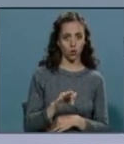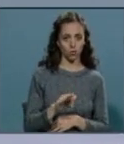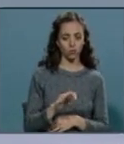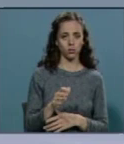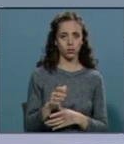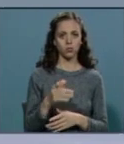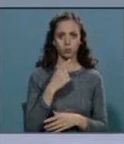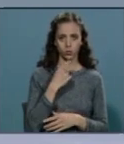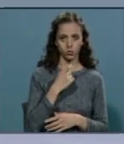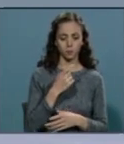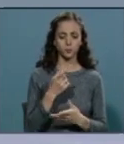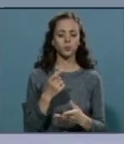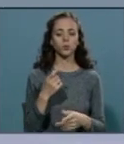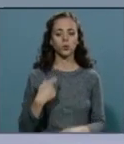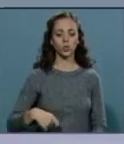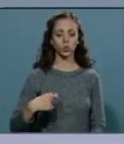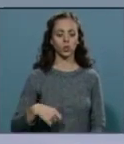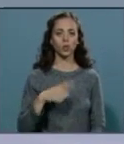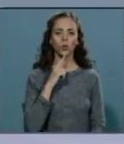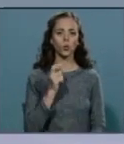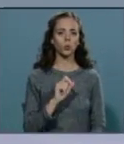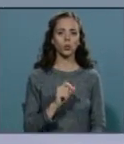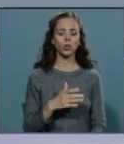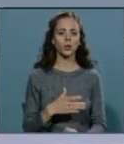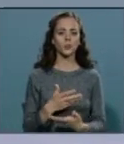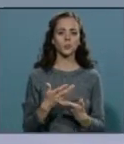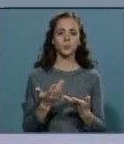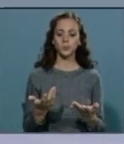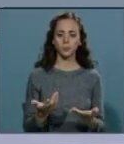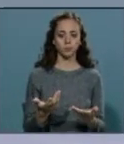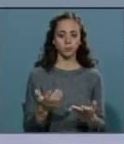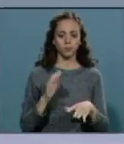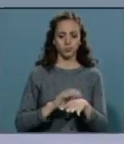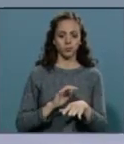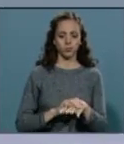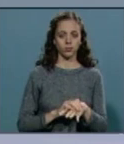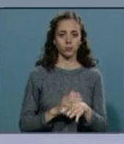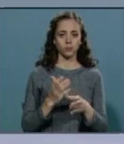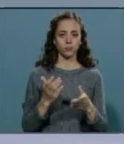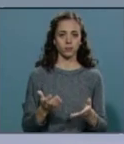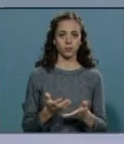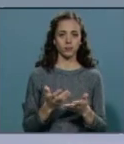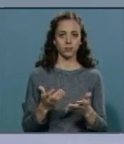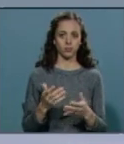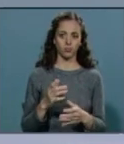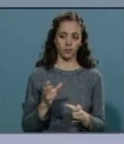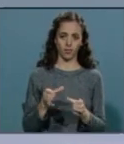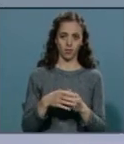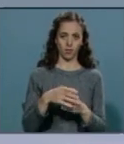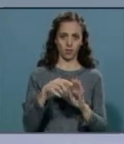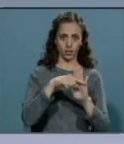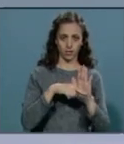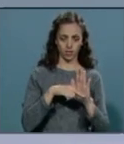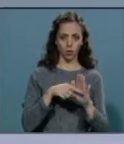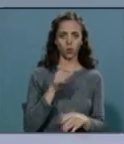nacional eu não poderia no face digamos a nossa classificação